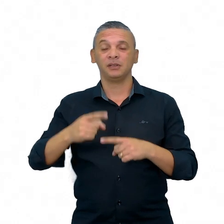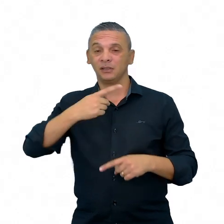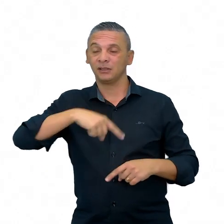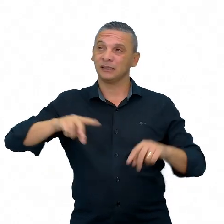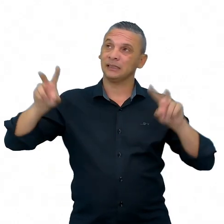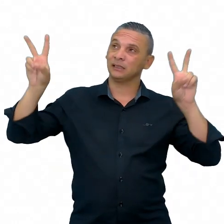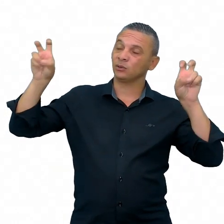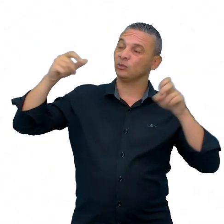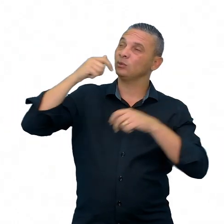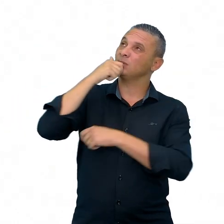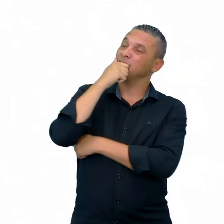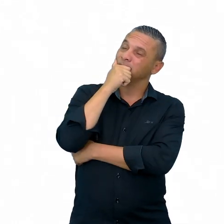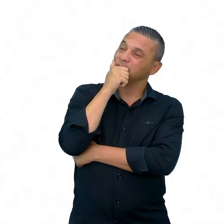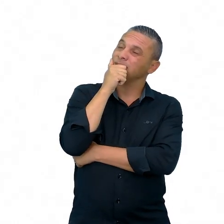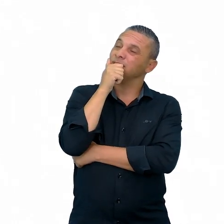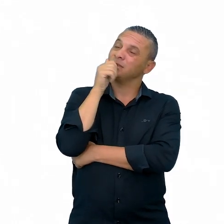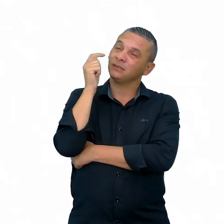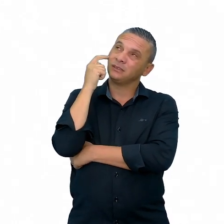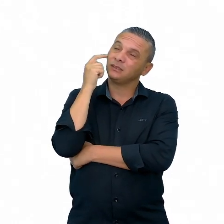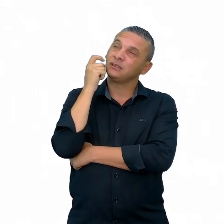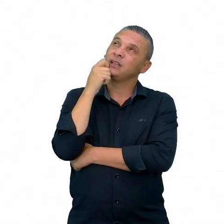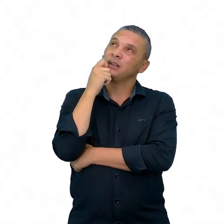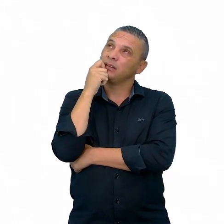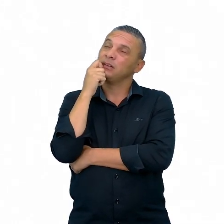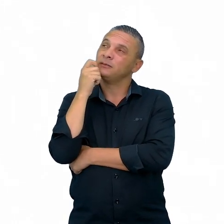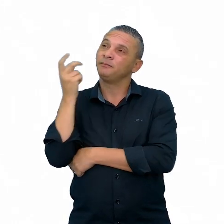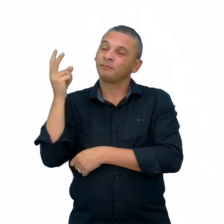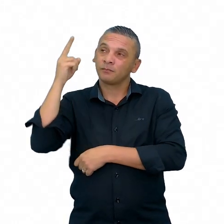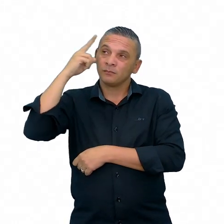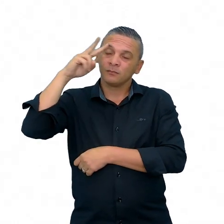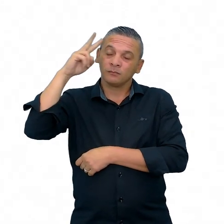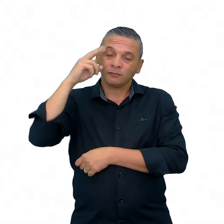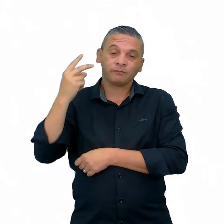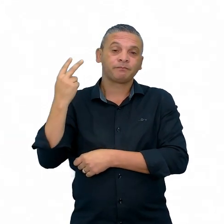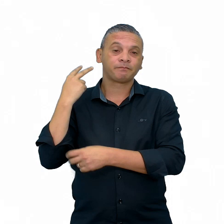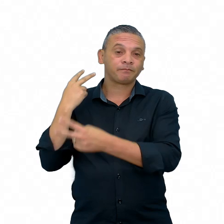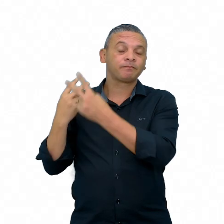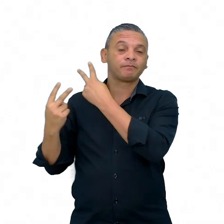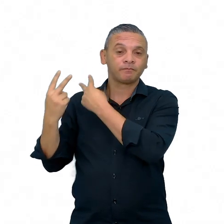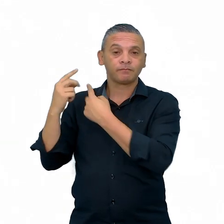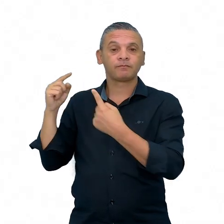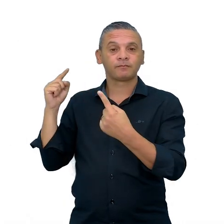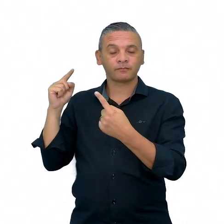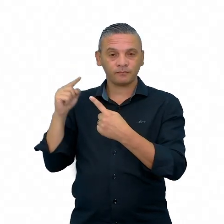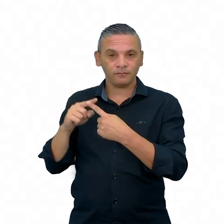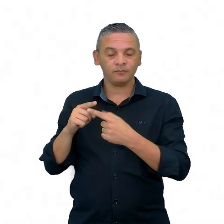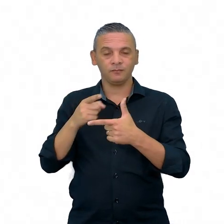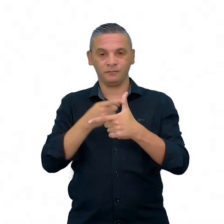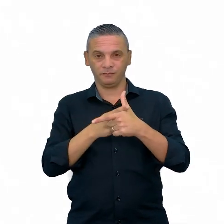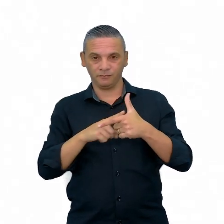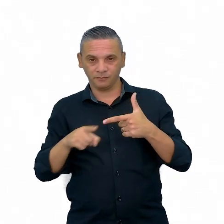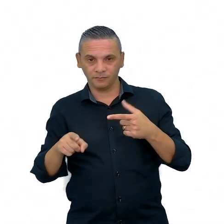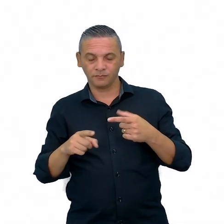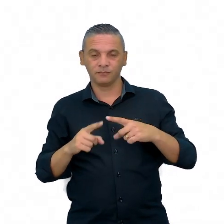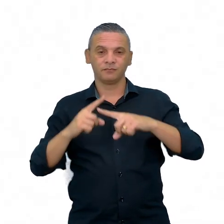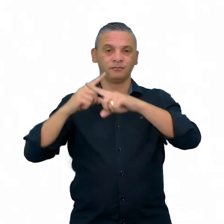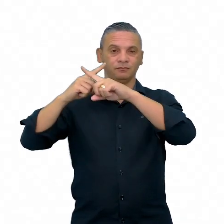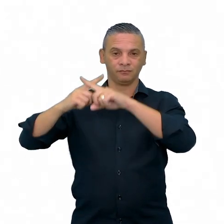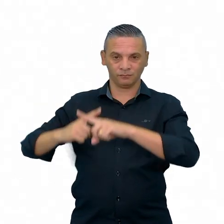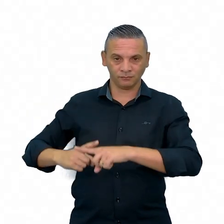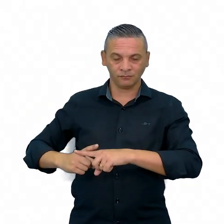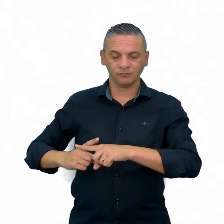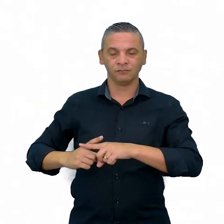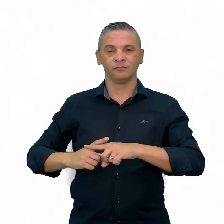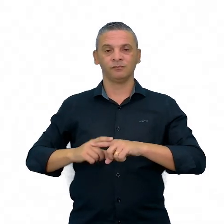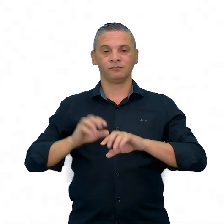assunto razão, podemos fazer uma retomada, mais que seja breve, na divisão, na multiplicação,